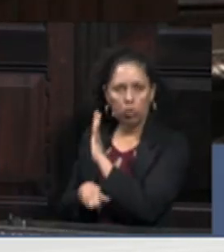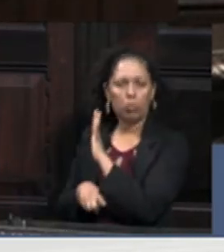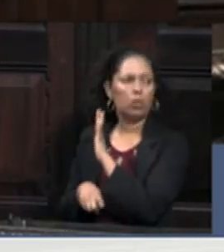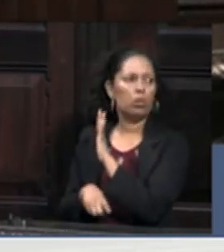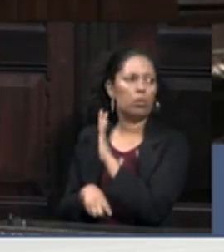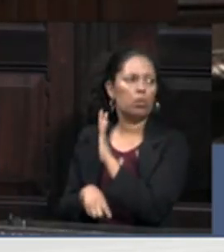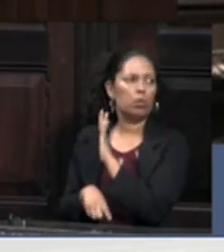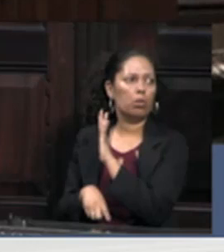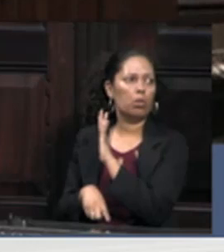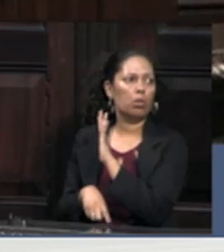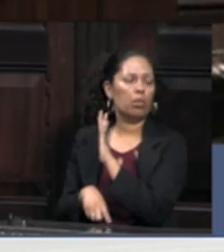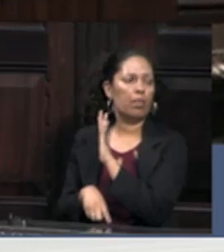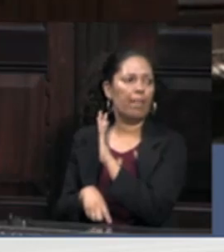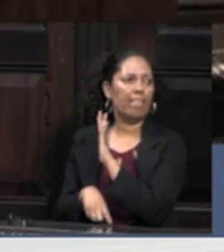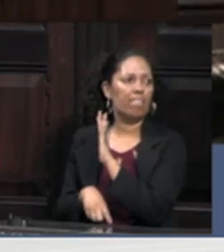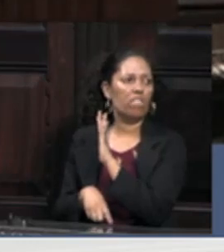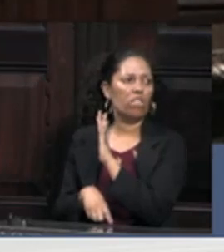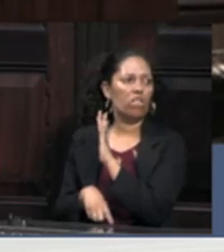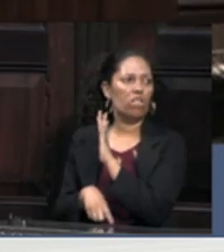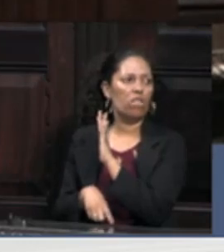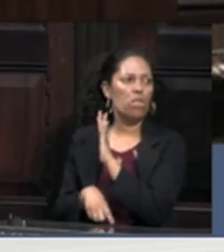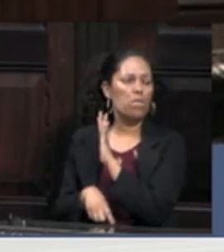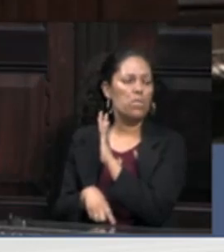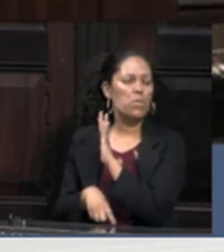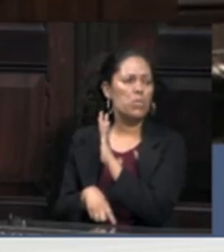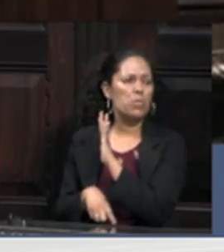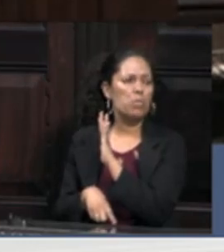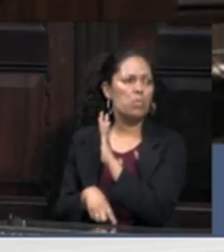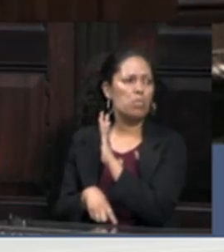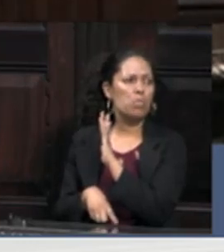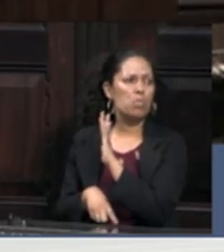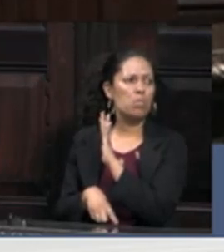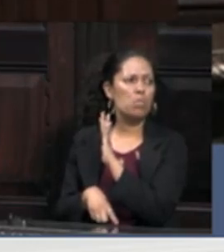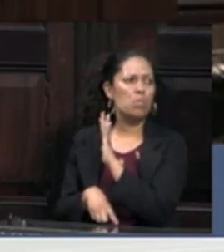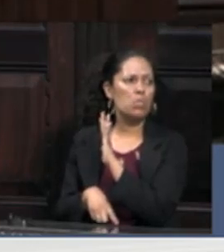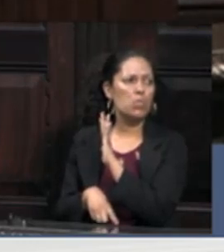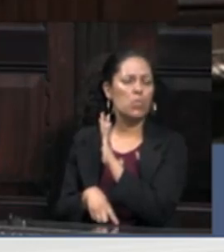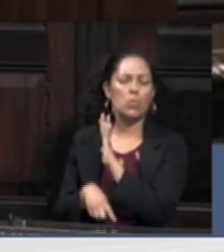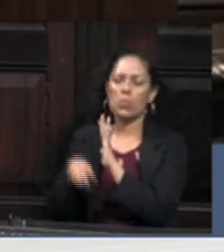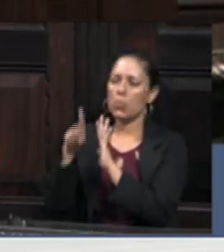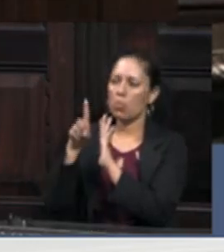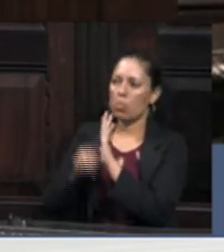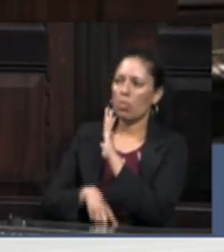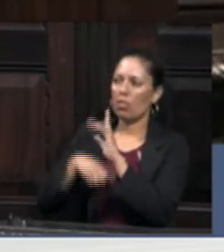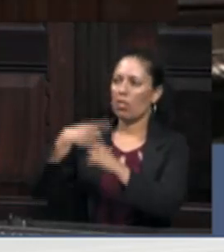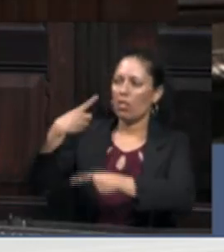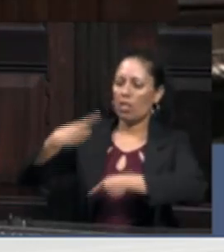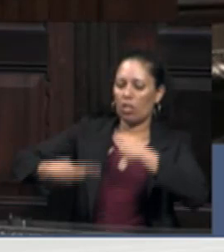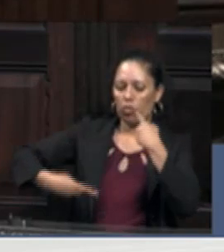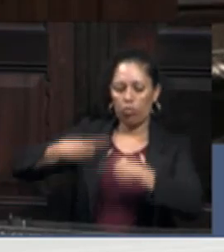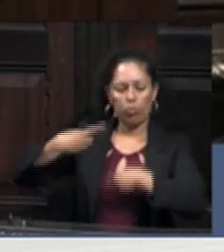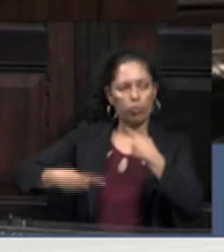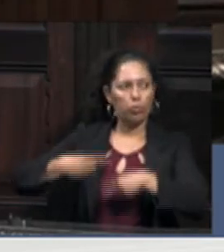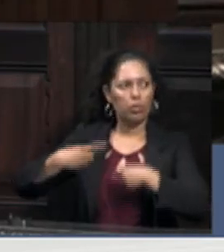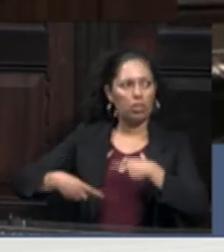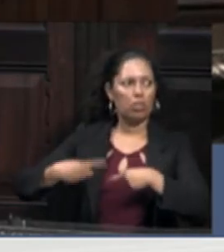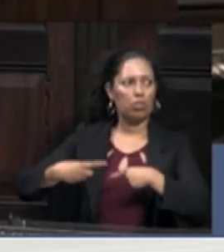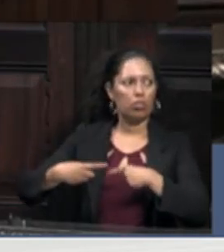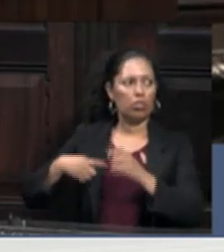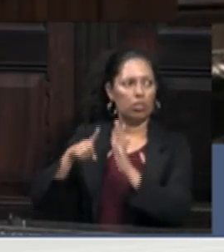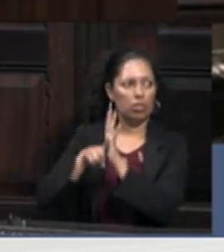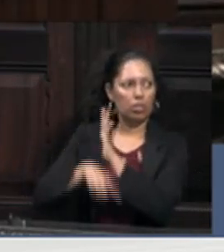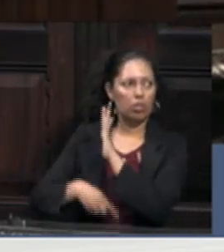na rubrica destinada a esta política pública importantíssima, uma redução